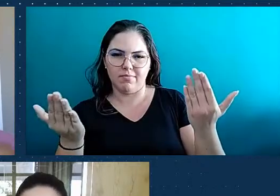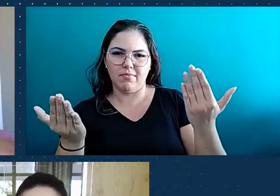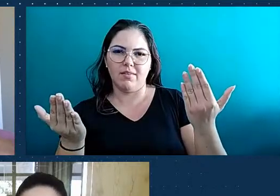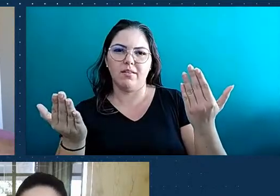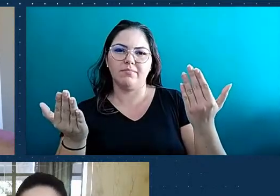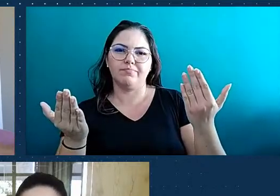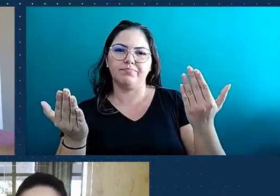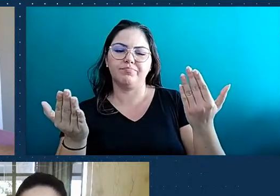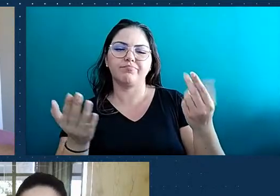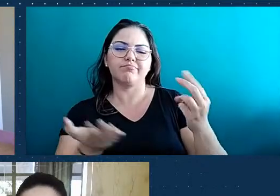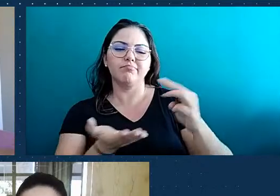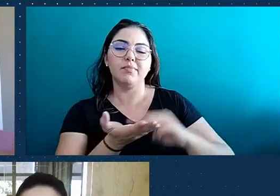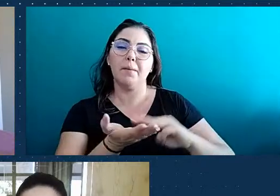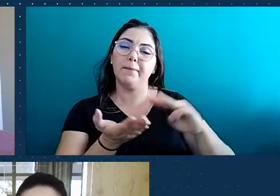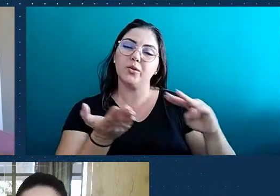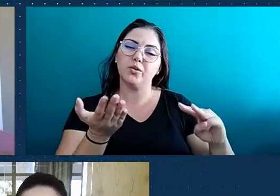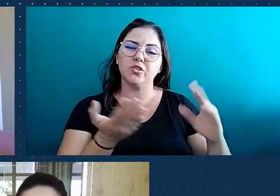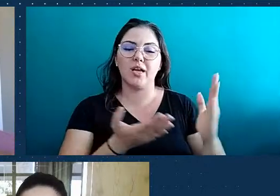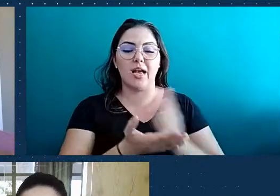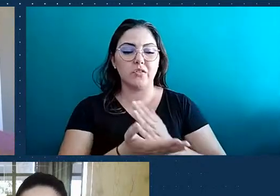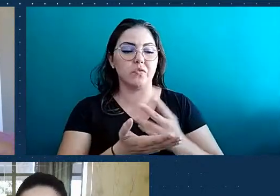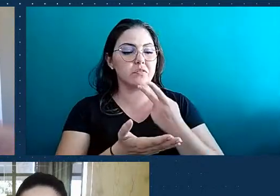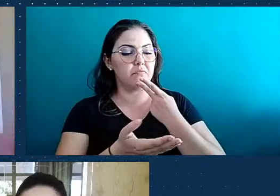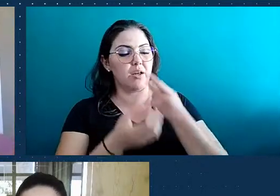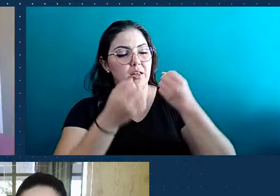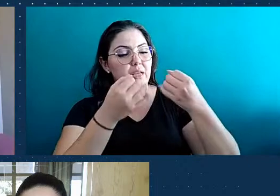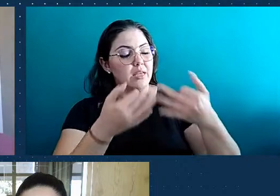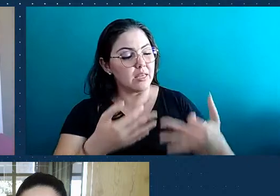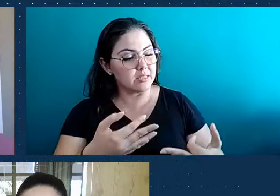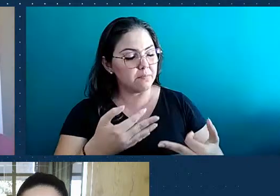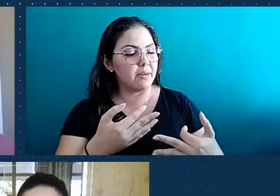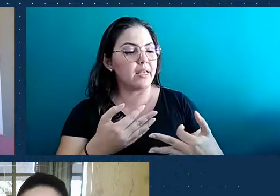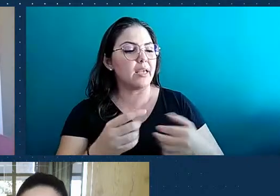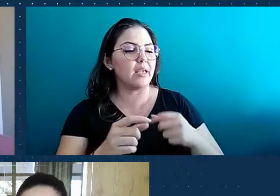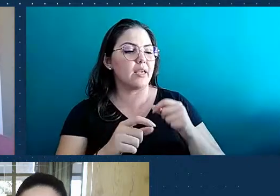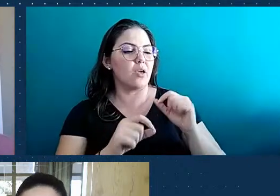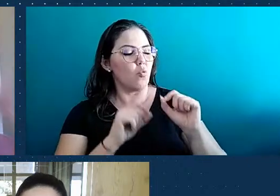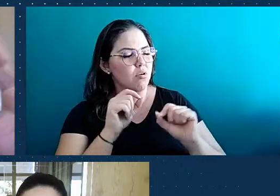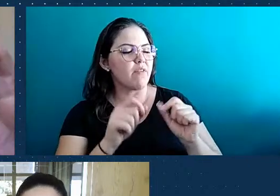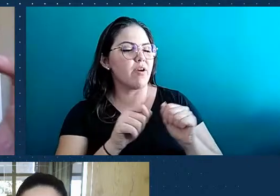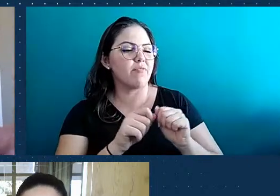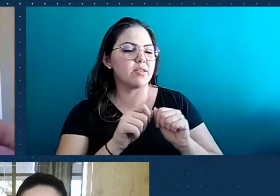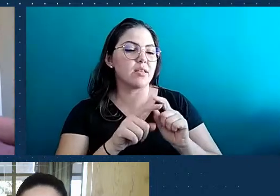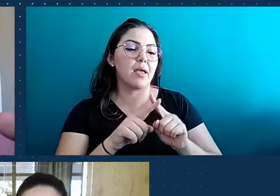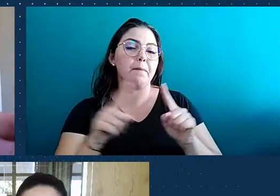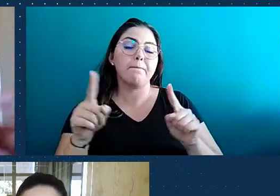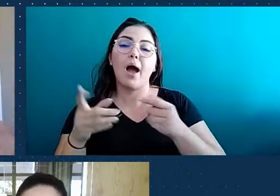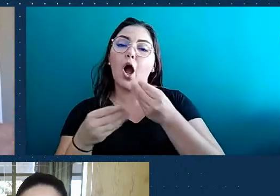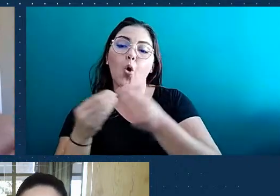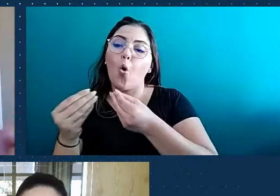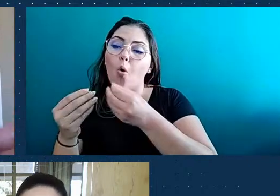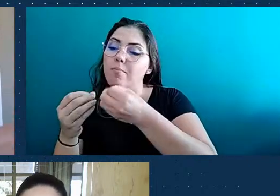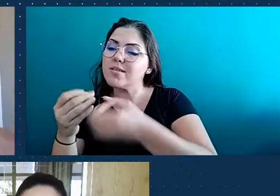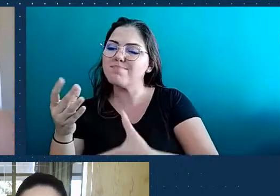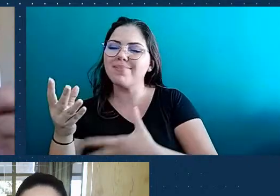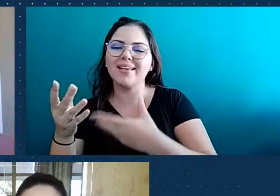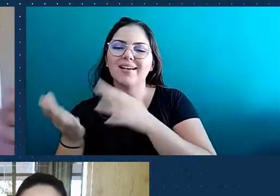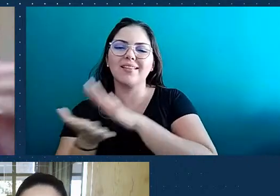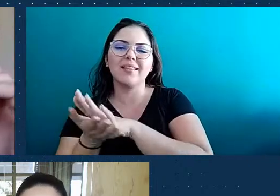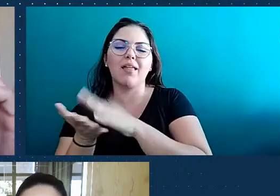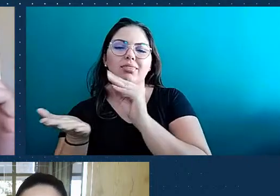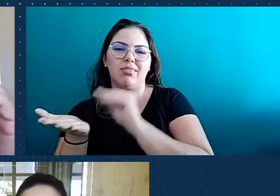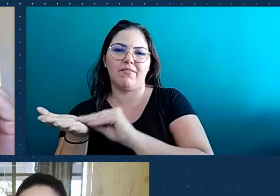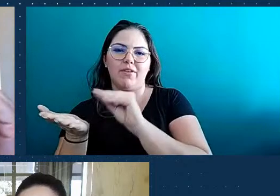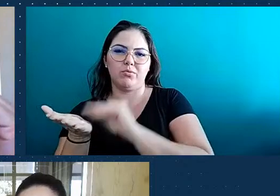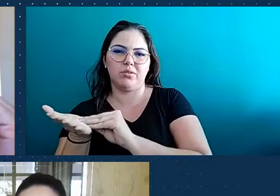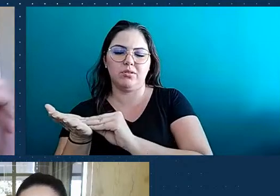uma metodologia que, às vezes, diz o que vai fazer, mas não descreve como pretende fazer. Ou seja, todos esses aspectos que eu falei